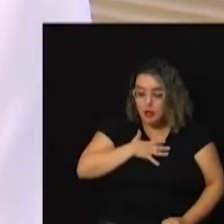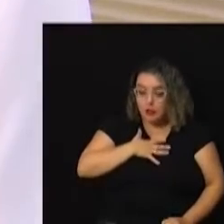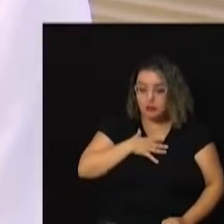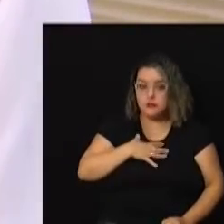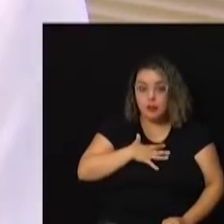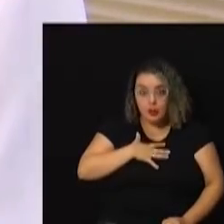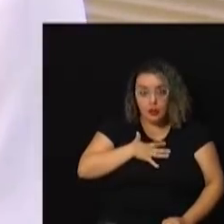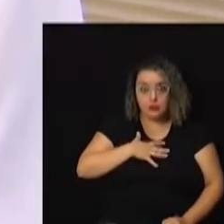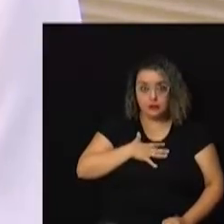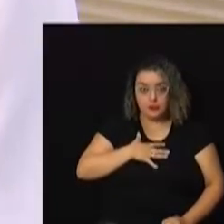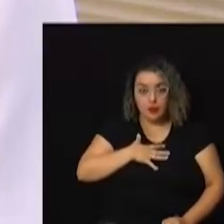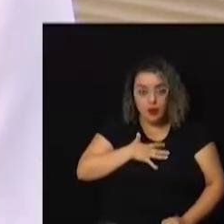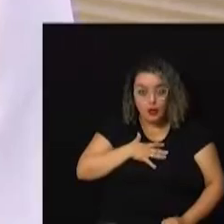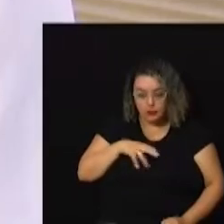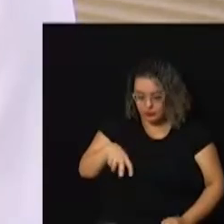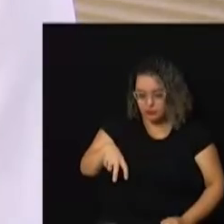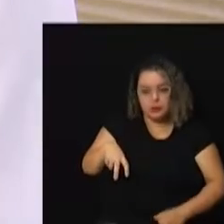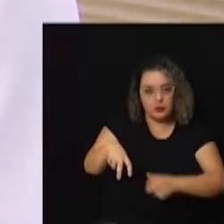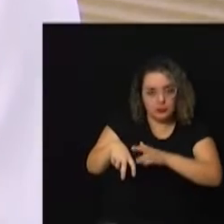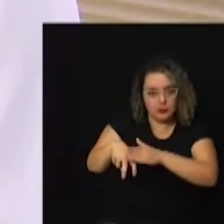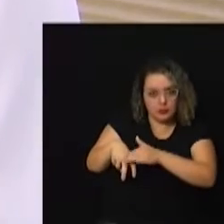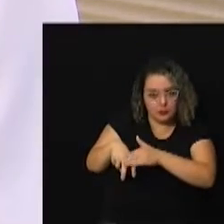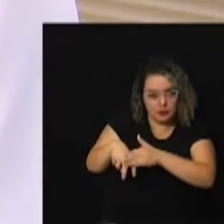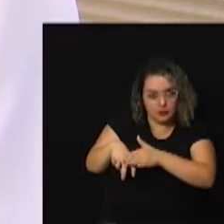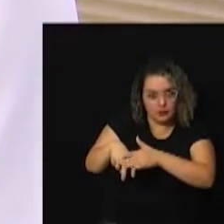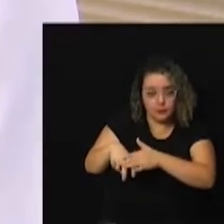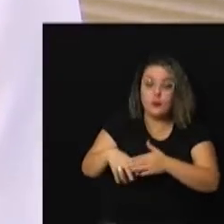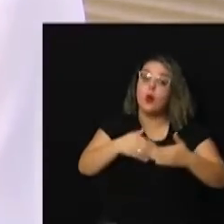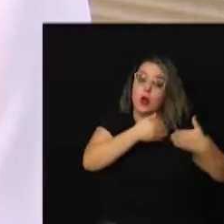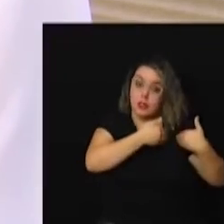Sabe aquela tosse que quando começa parece não ter fim?